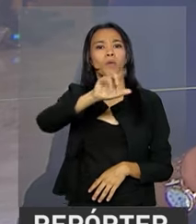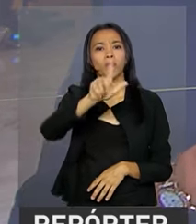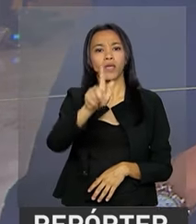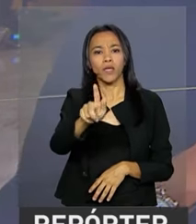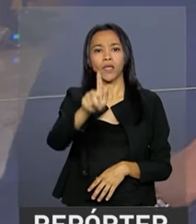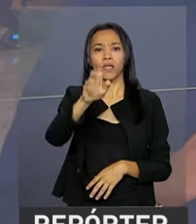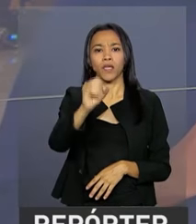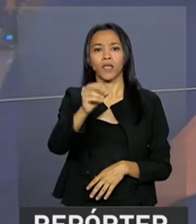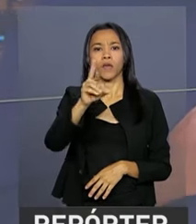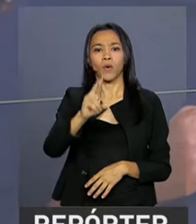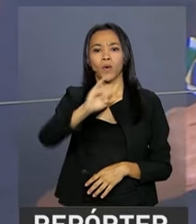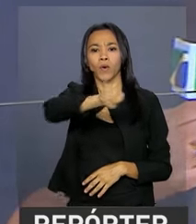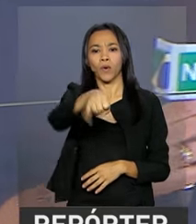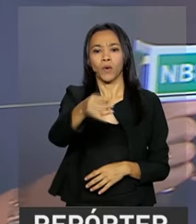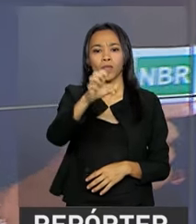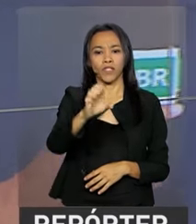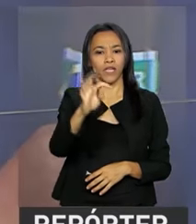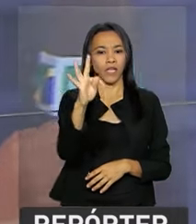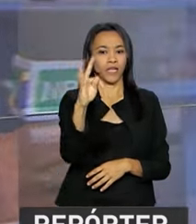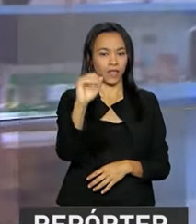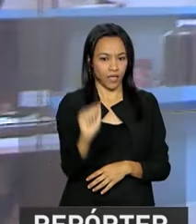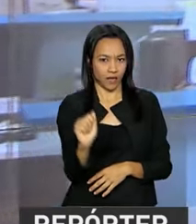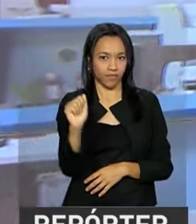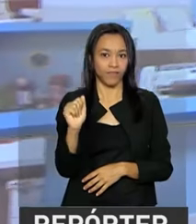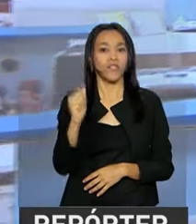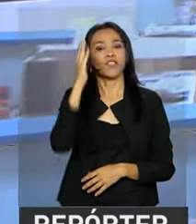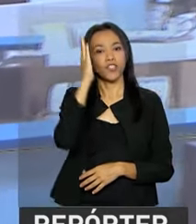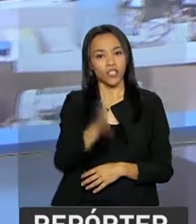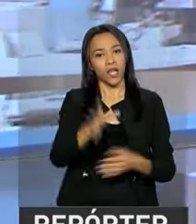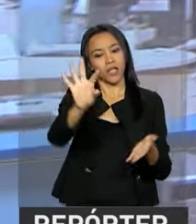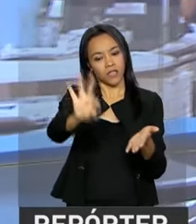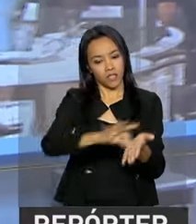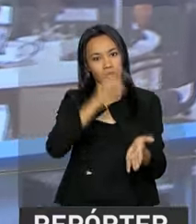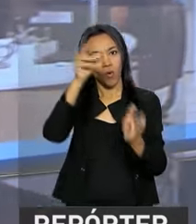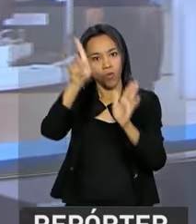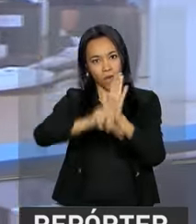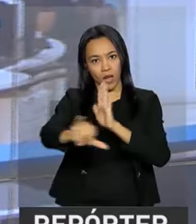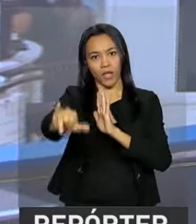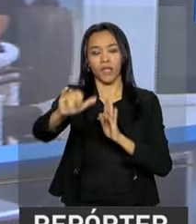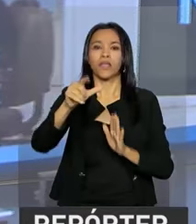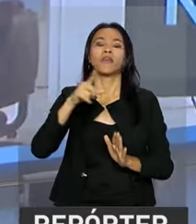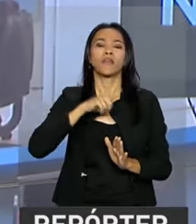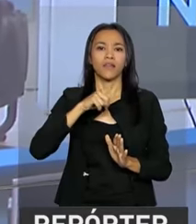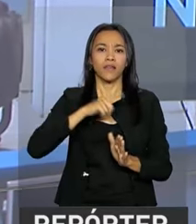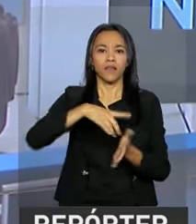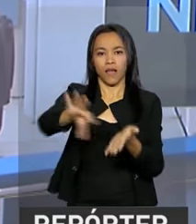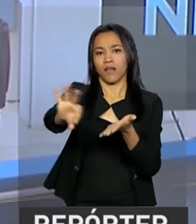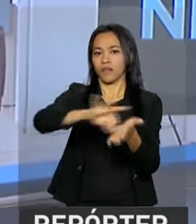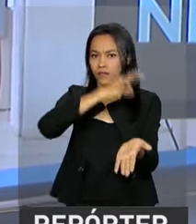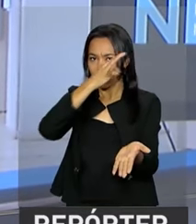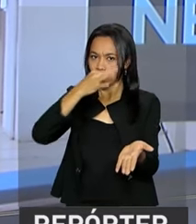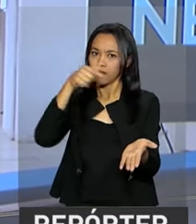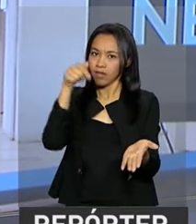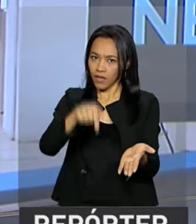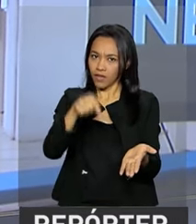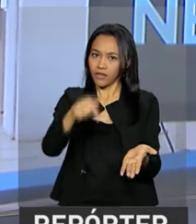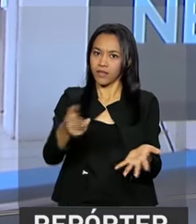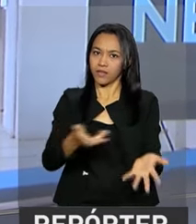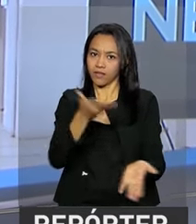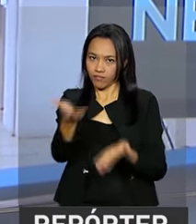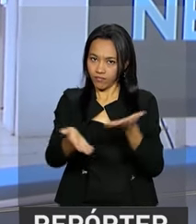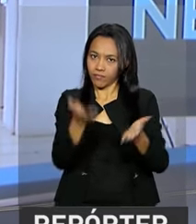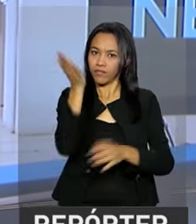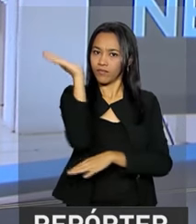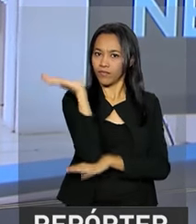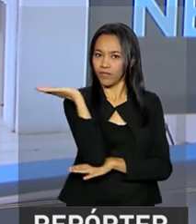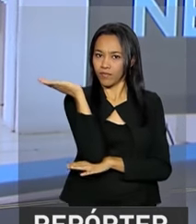partir de agora, o presidente Michel Temer sancionou uma lei. Esse tipo de